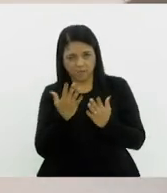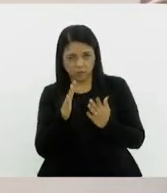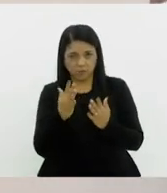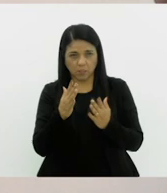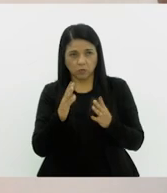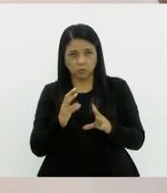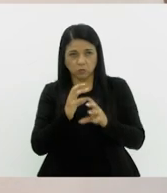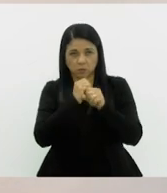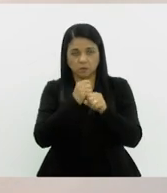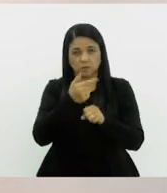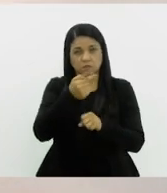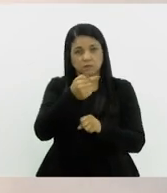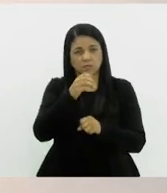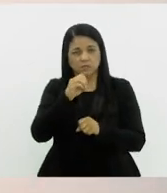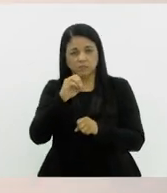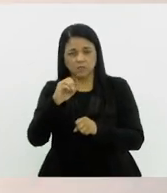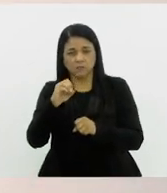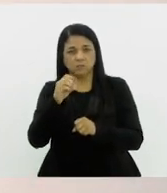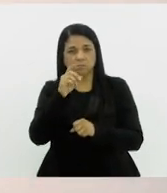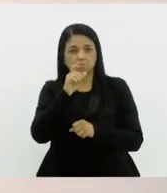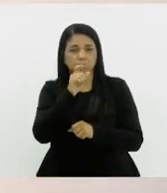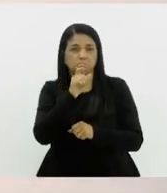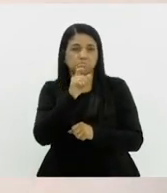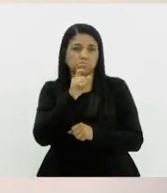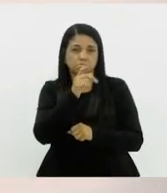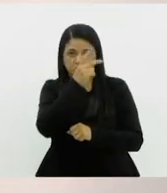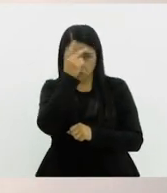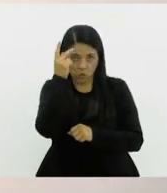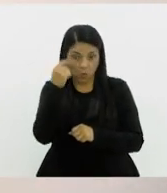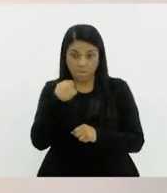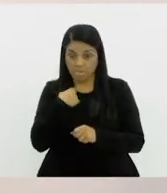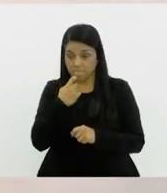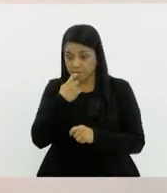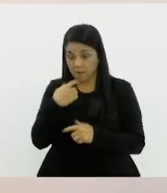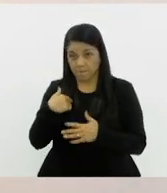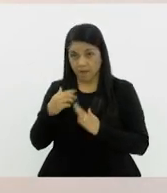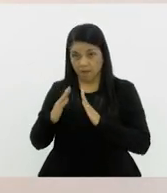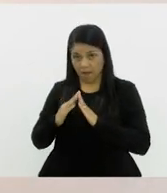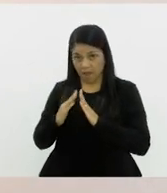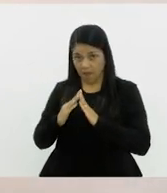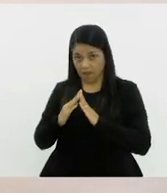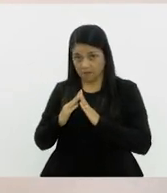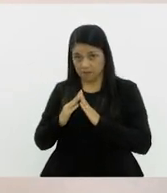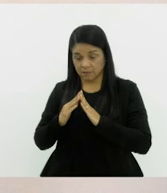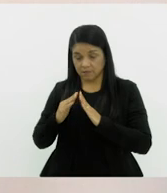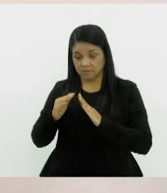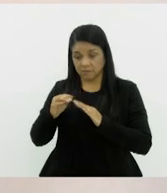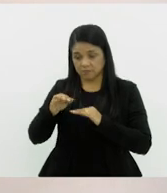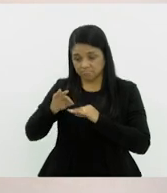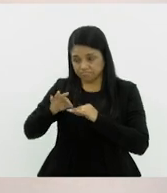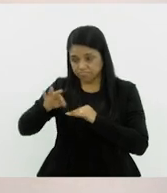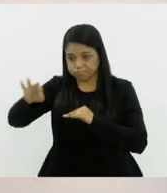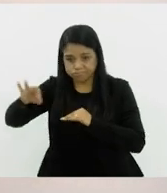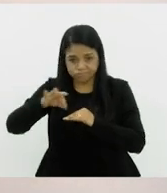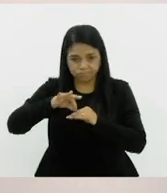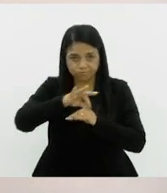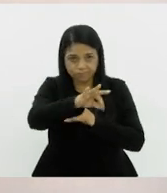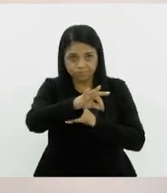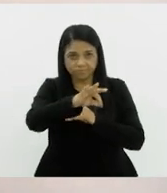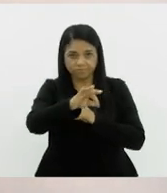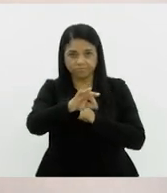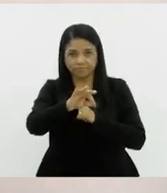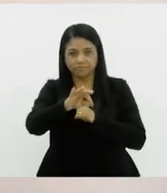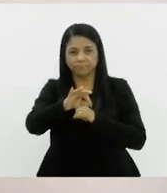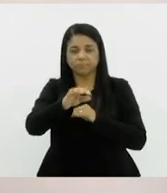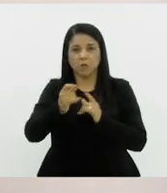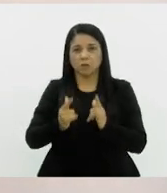de 700 pessoas por ali. Isso só pertinho de mim, tá? Se a gente sair um pouquinho mais dali e chegar em